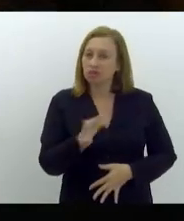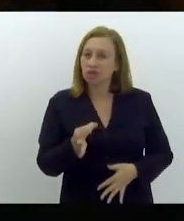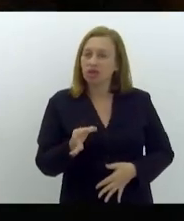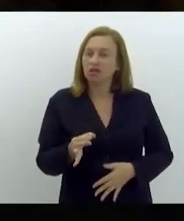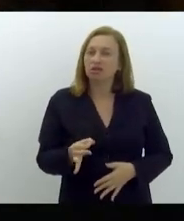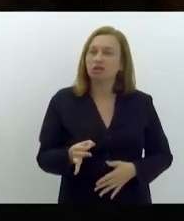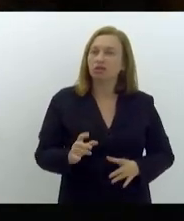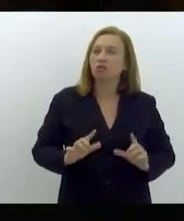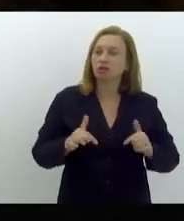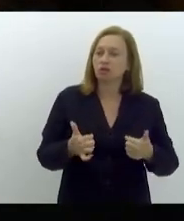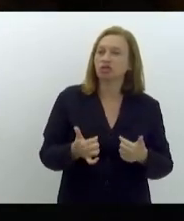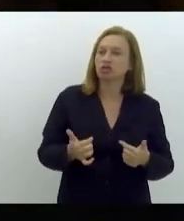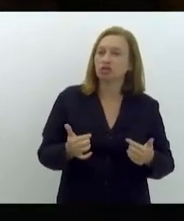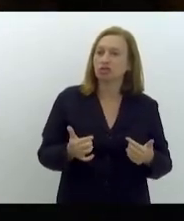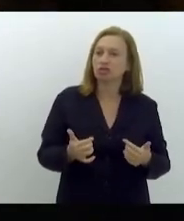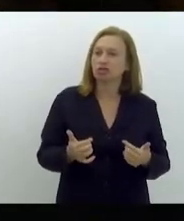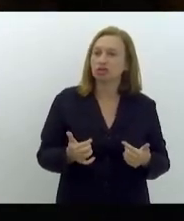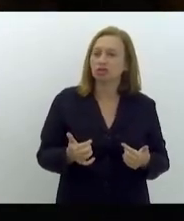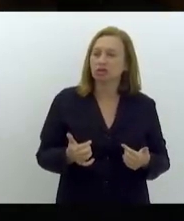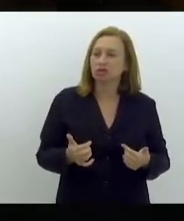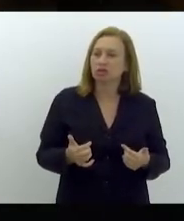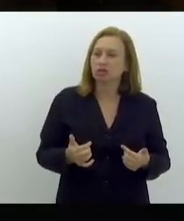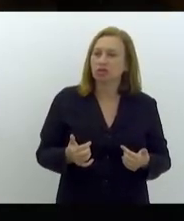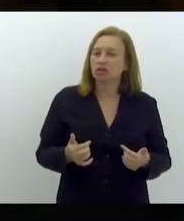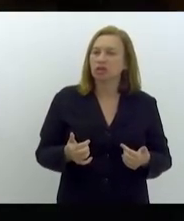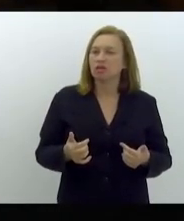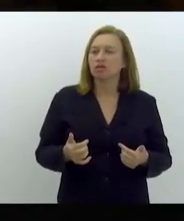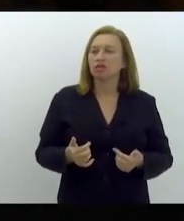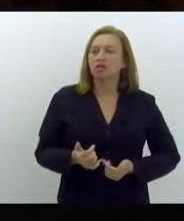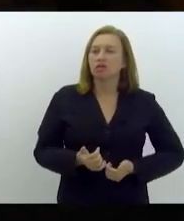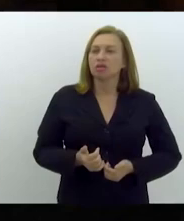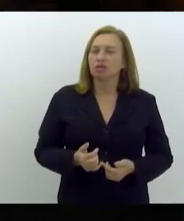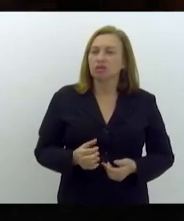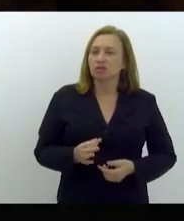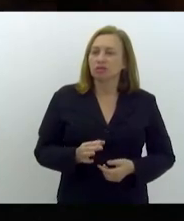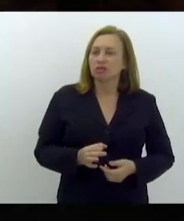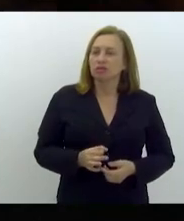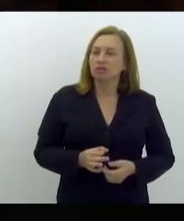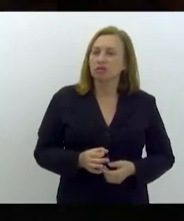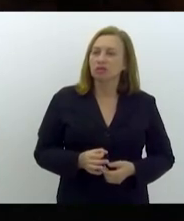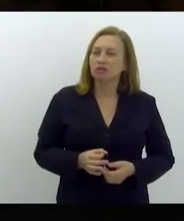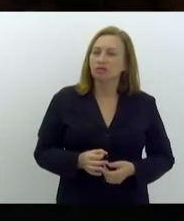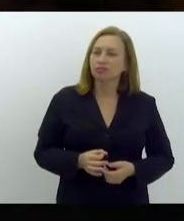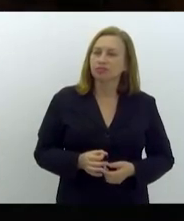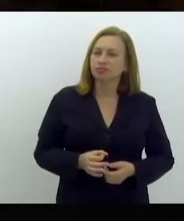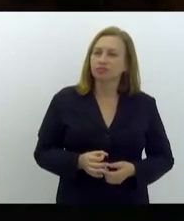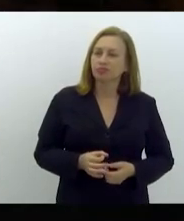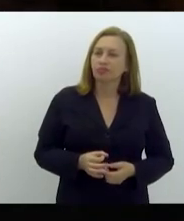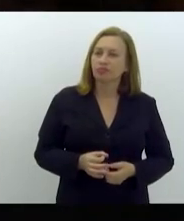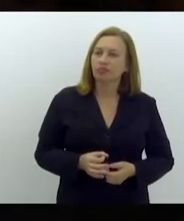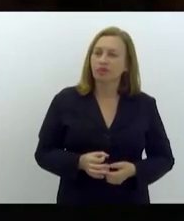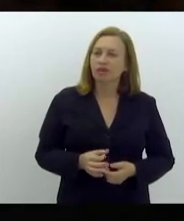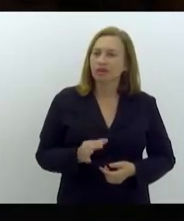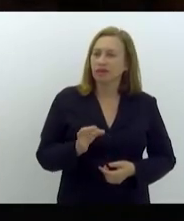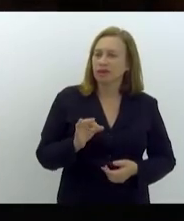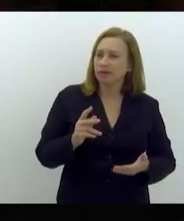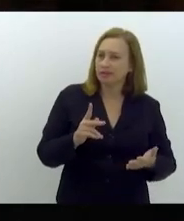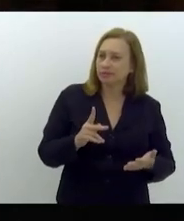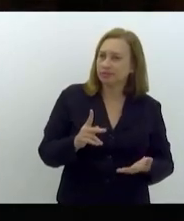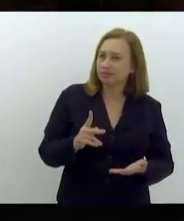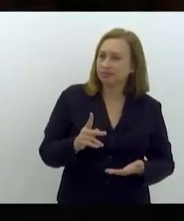os efeitos imediatos não são efeitos que se Suponha que